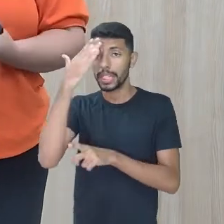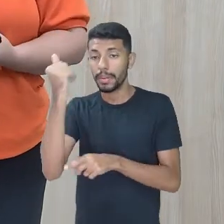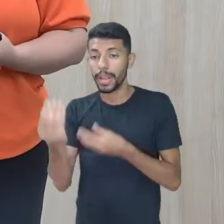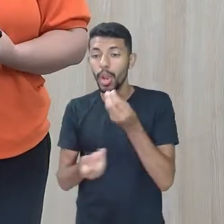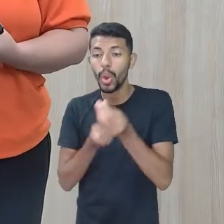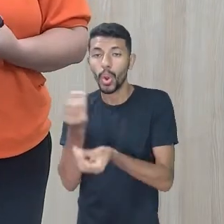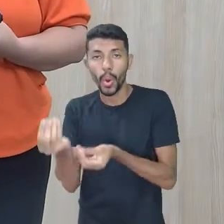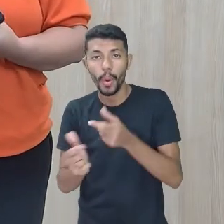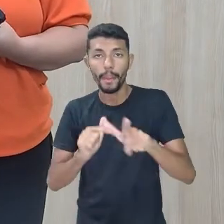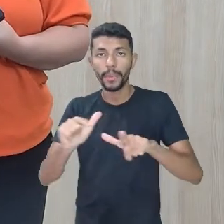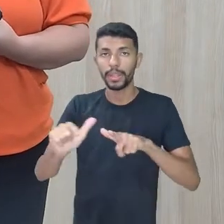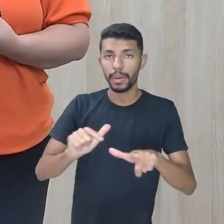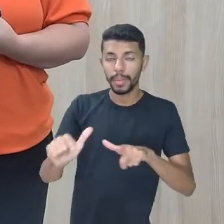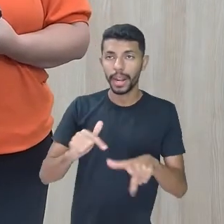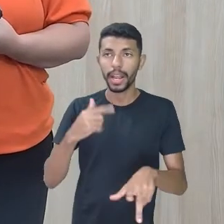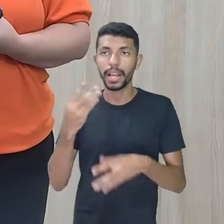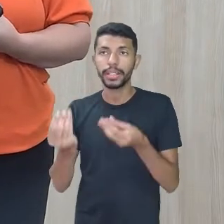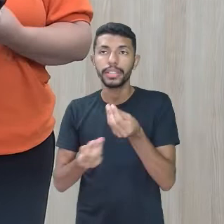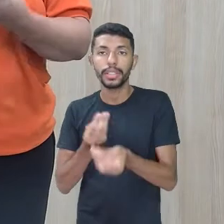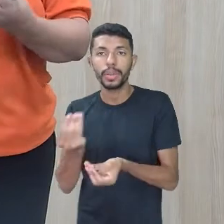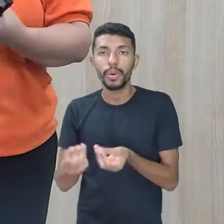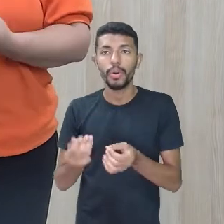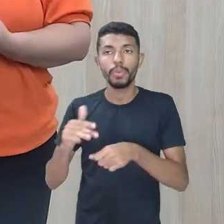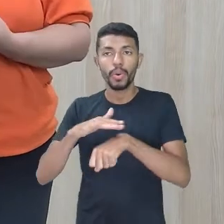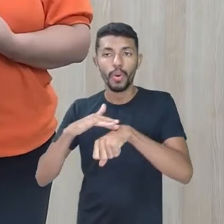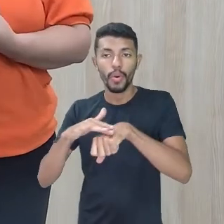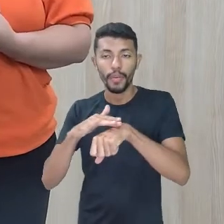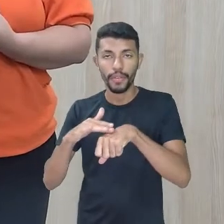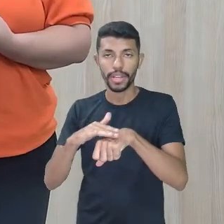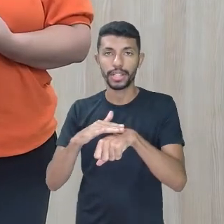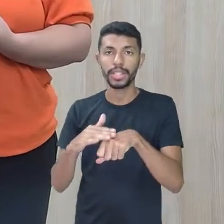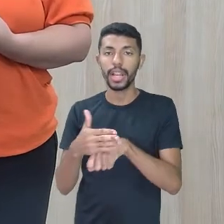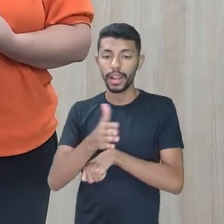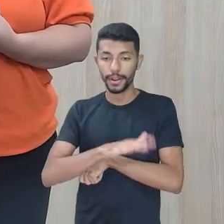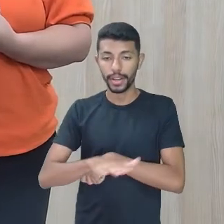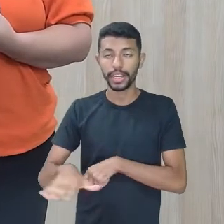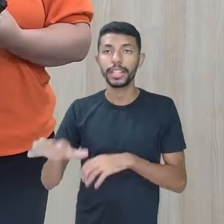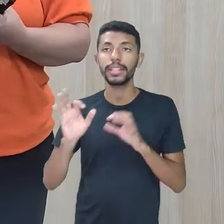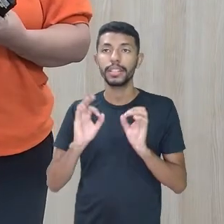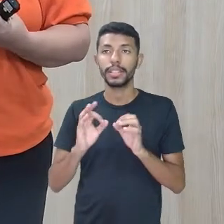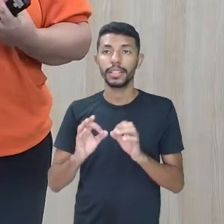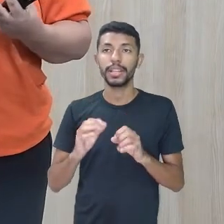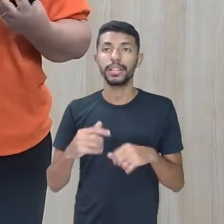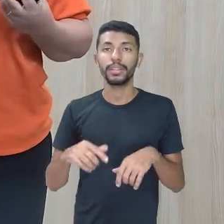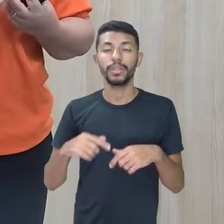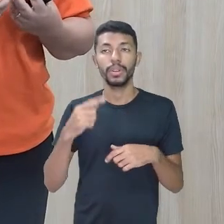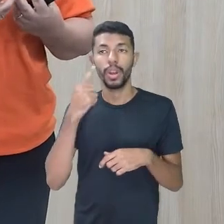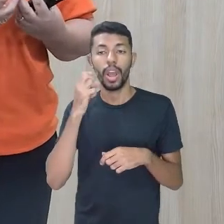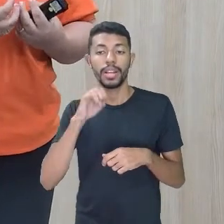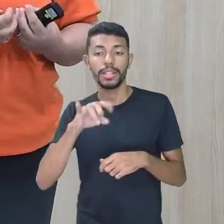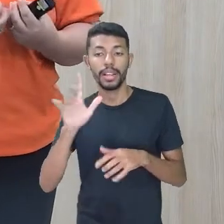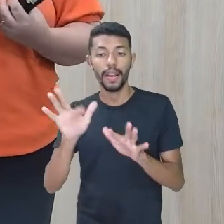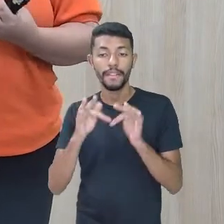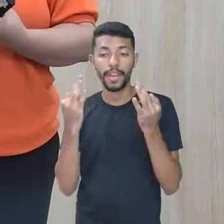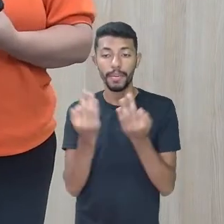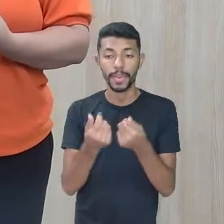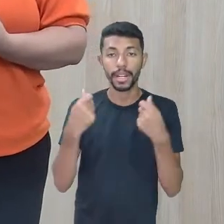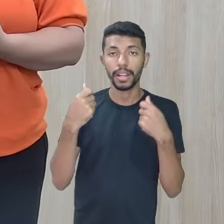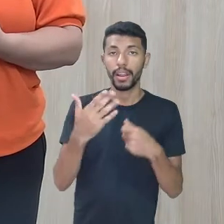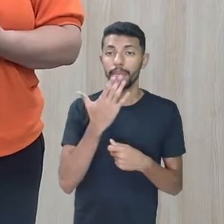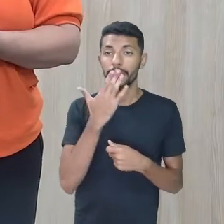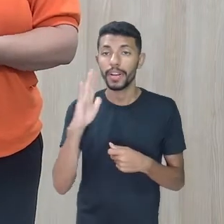vai trabalhar, como ele vai conversar com essa criança. Se a família prefere que